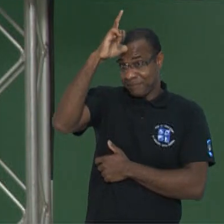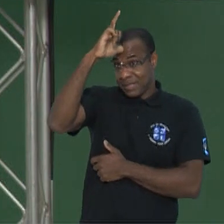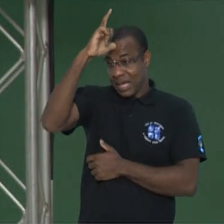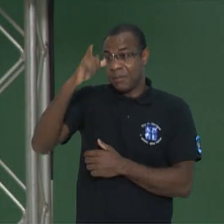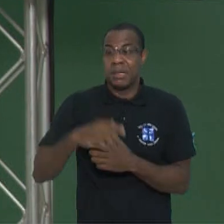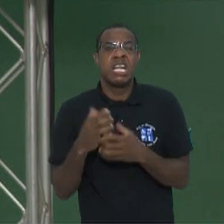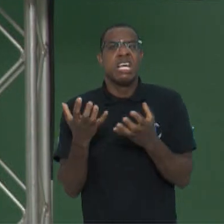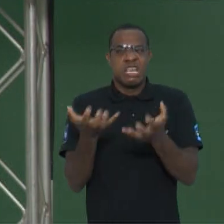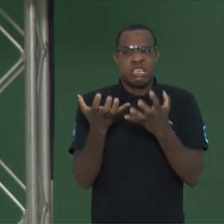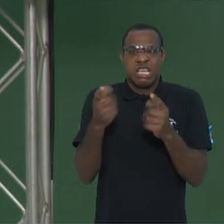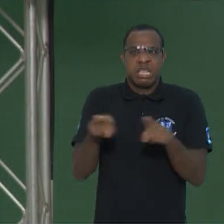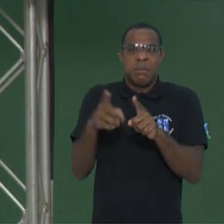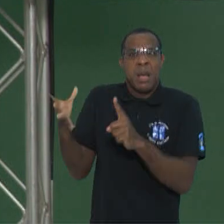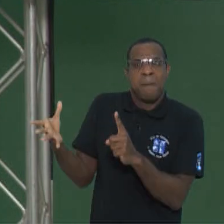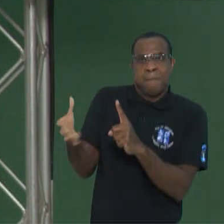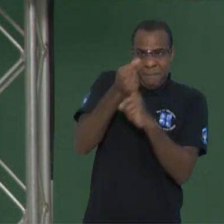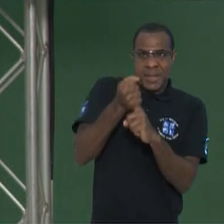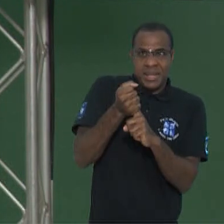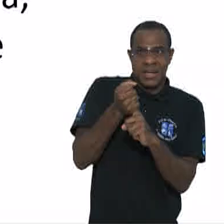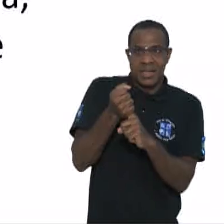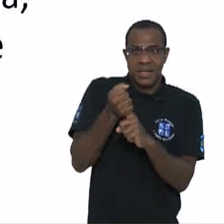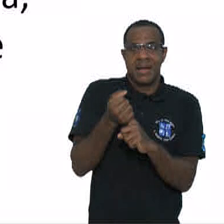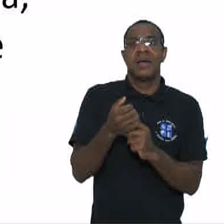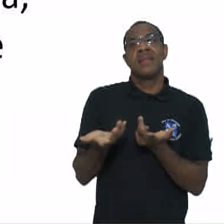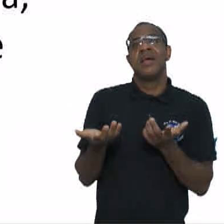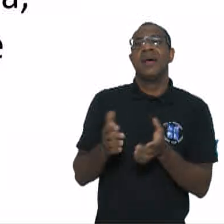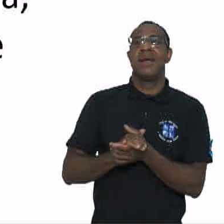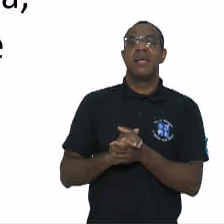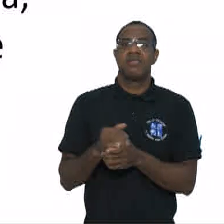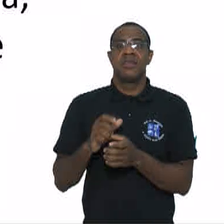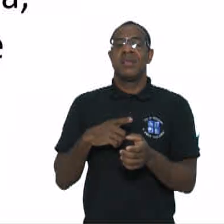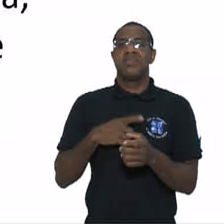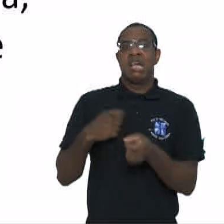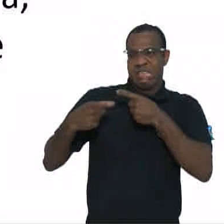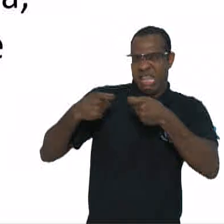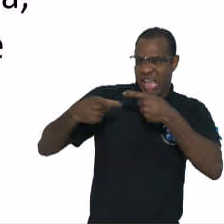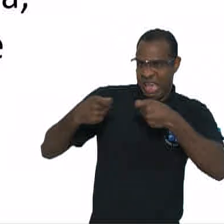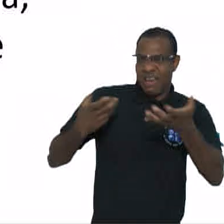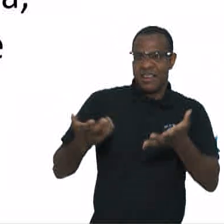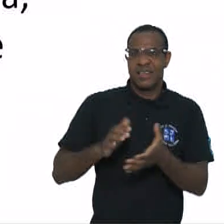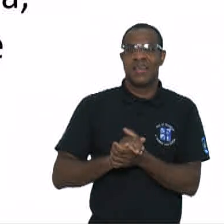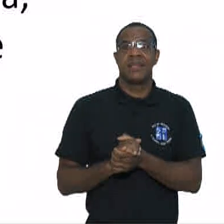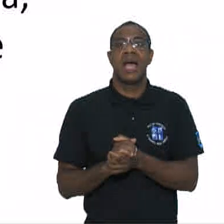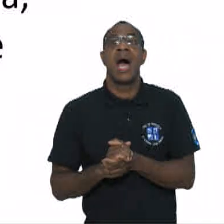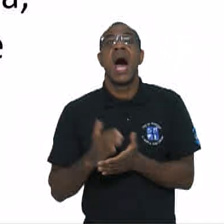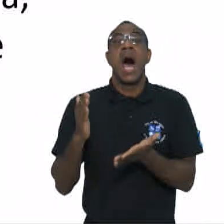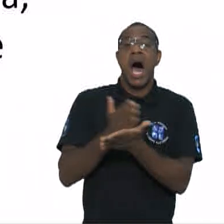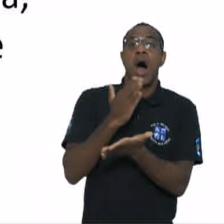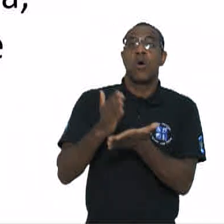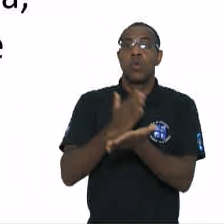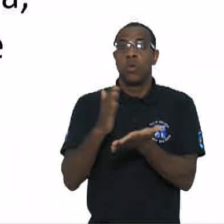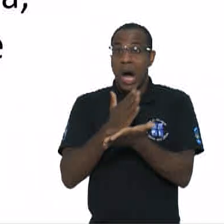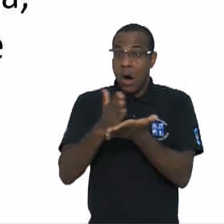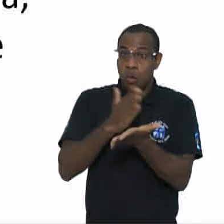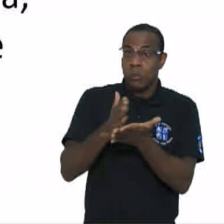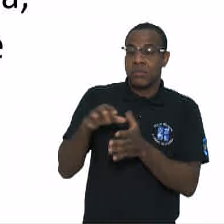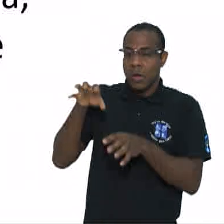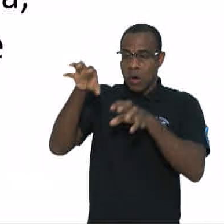nessa dominação pelo mundo ali. E aí nós vamos ter ali algumas regiões da Ásia, da África e da América